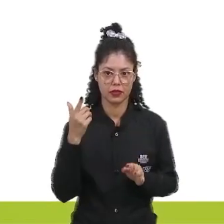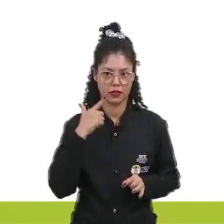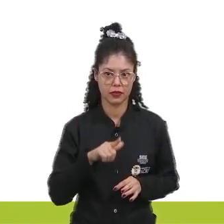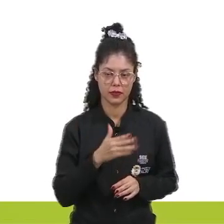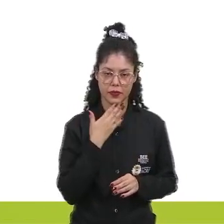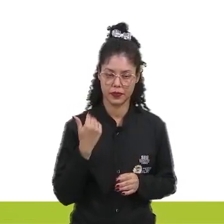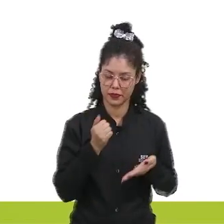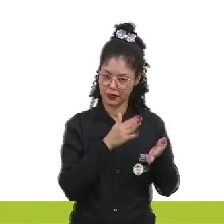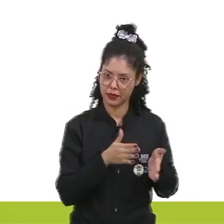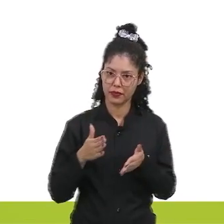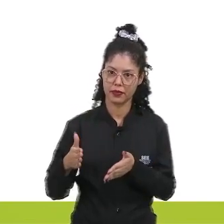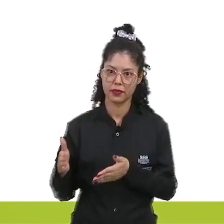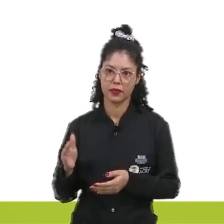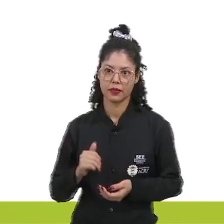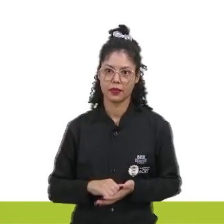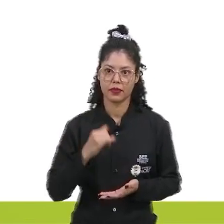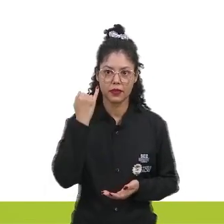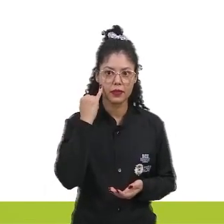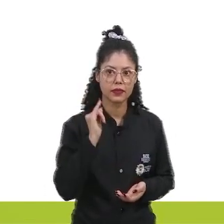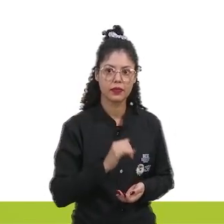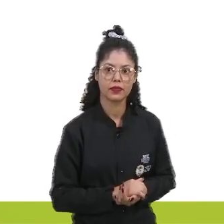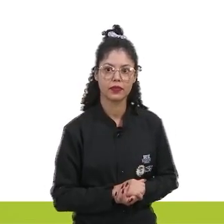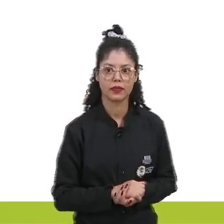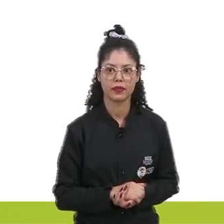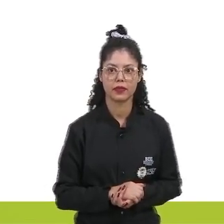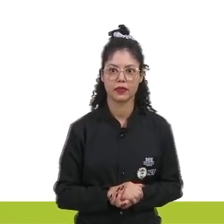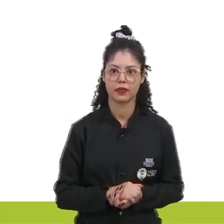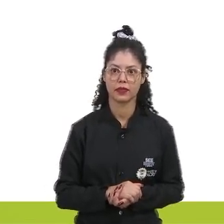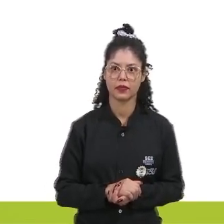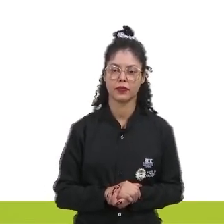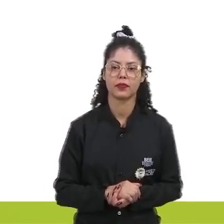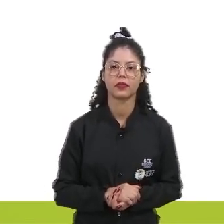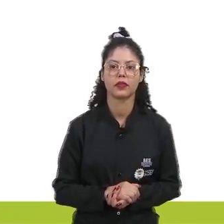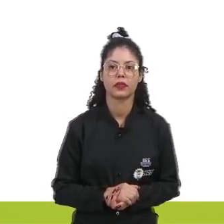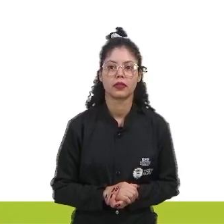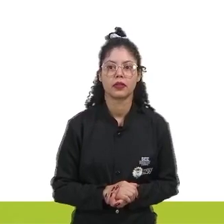aplicar facilmente dentro da ideia da fórmula ou na fórmula do zero da função.